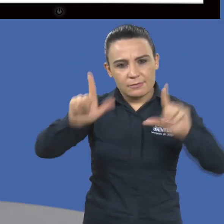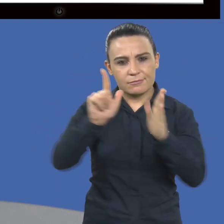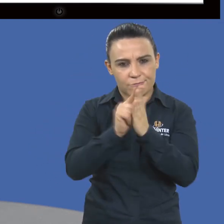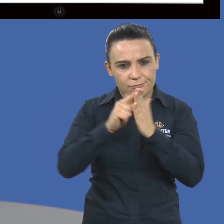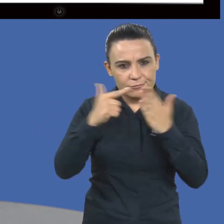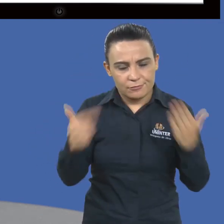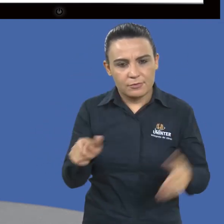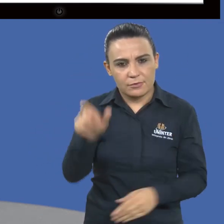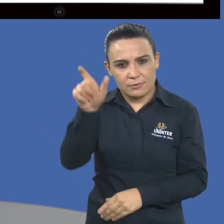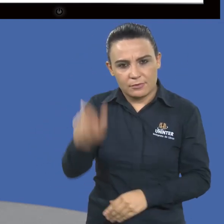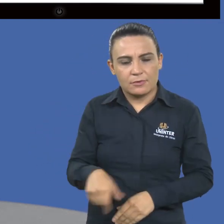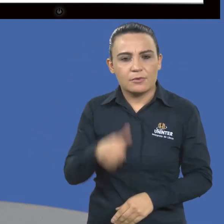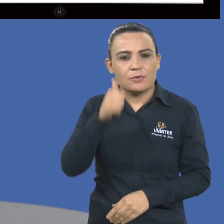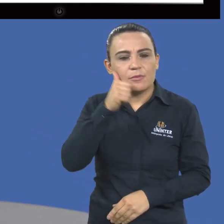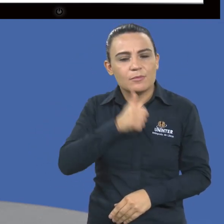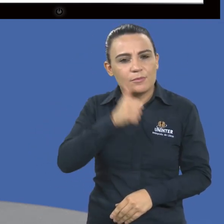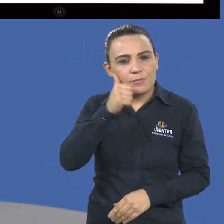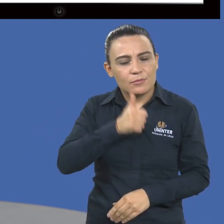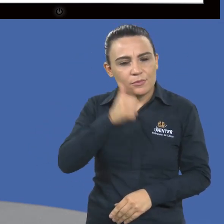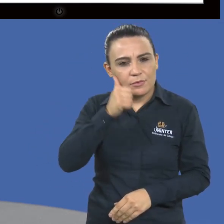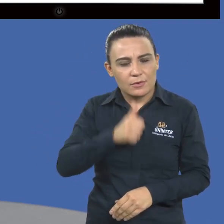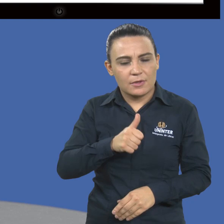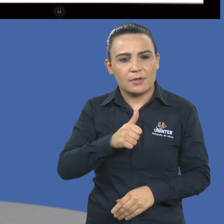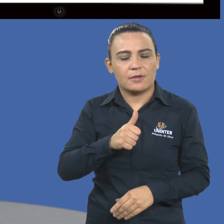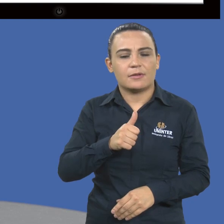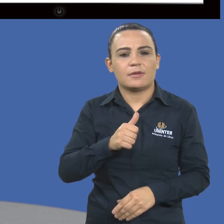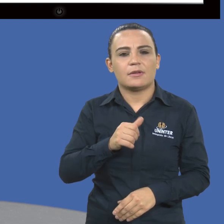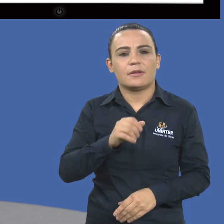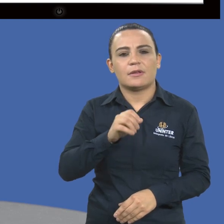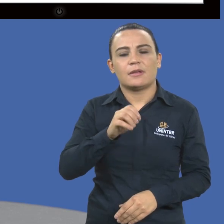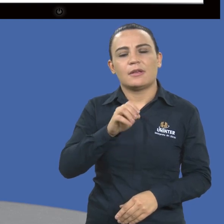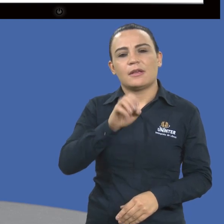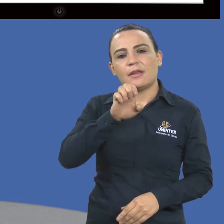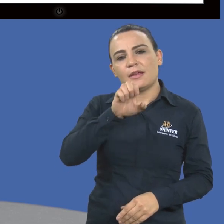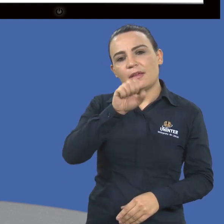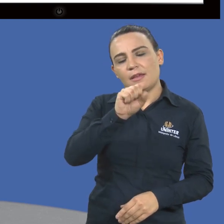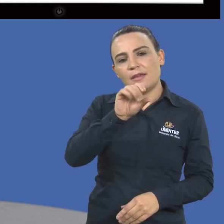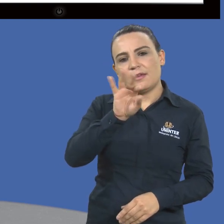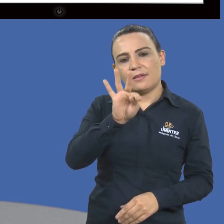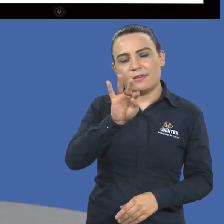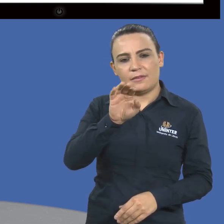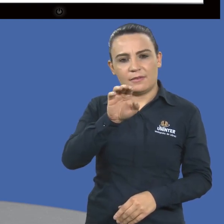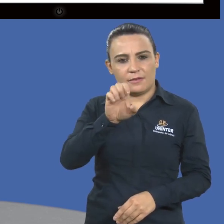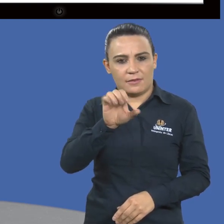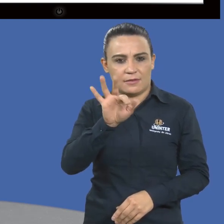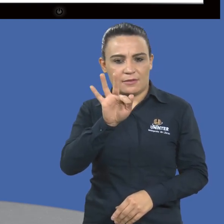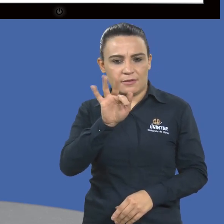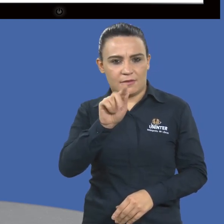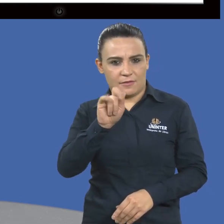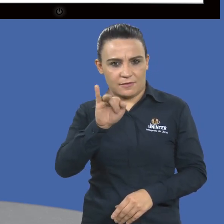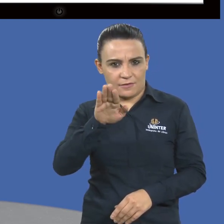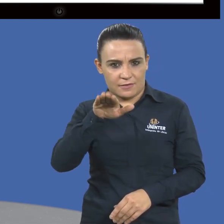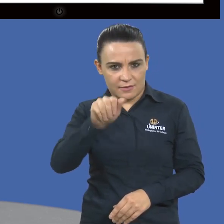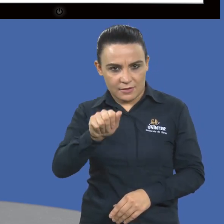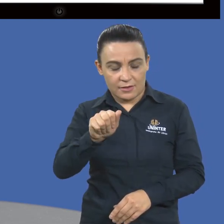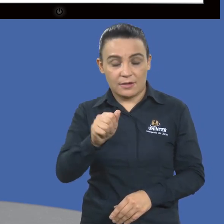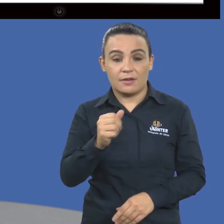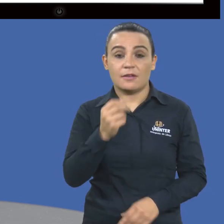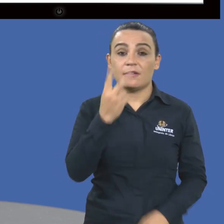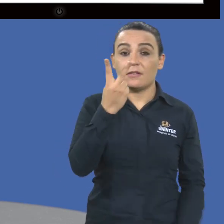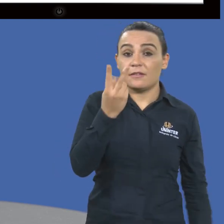saiu na mídia, né, da dona de casa paraibana, a Estefânia